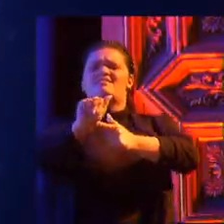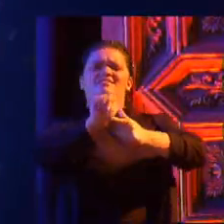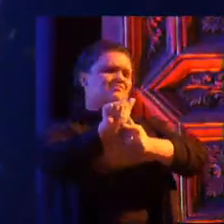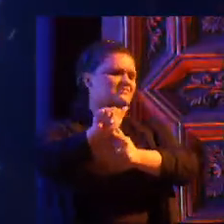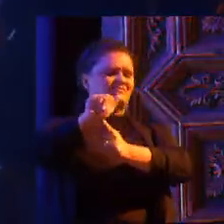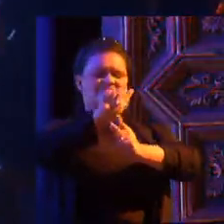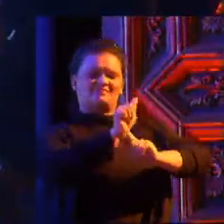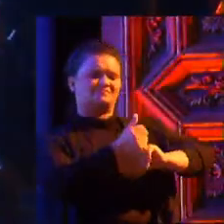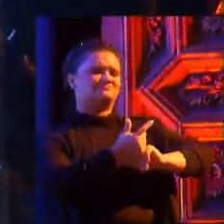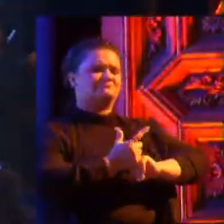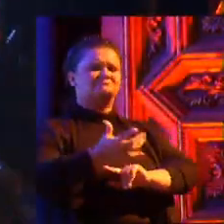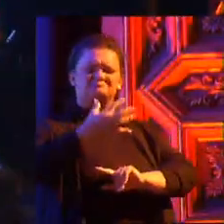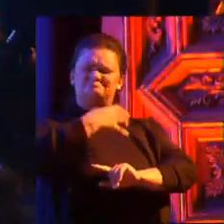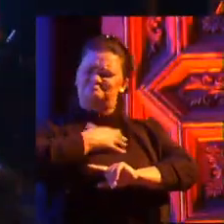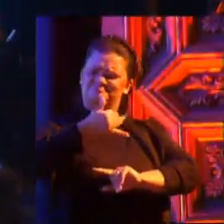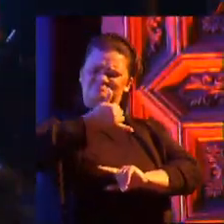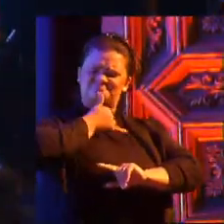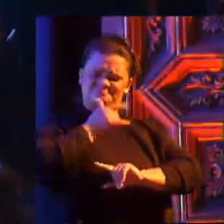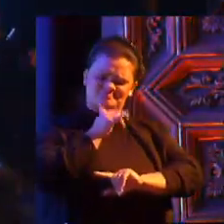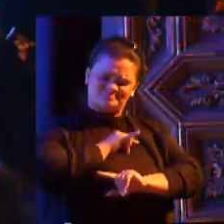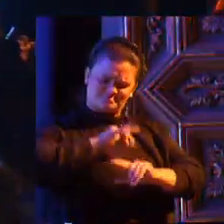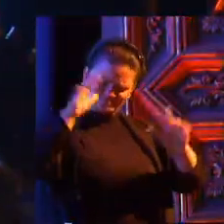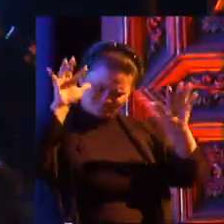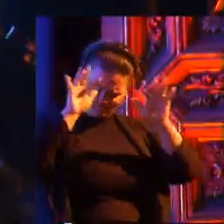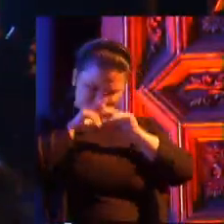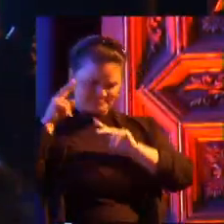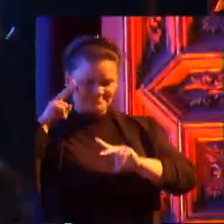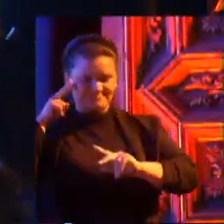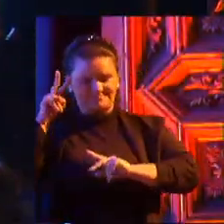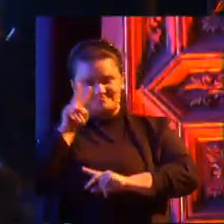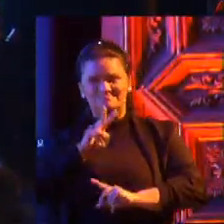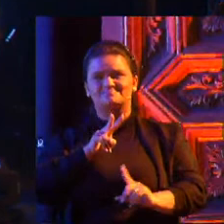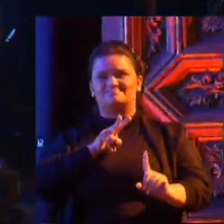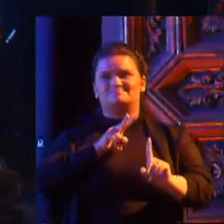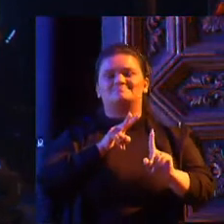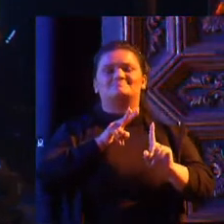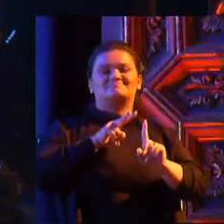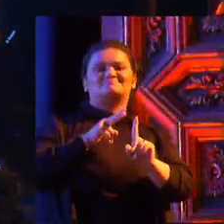Ah, jeito triste de ter.